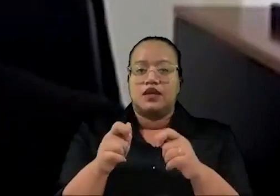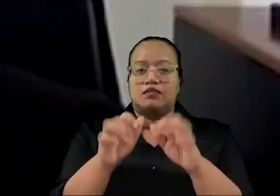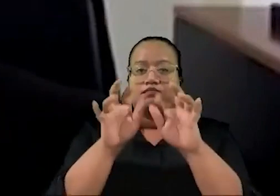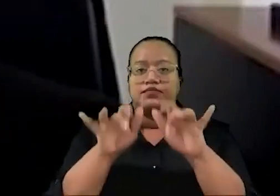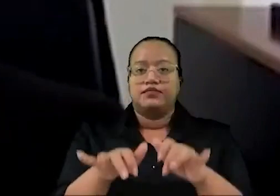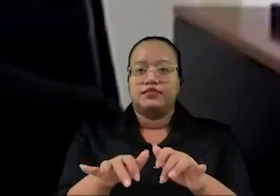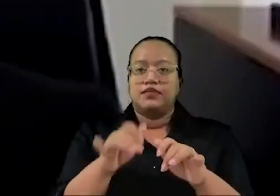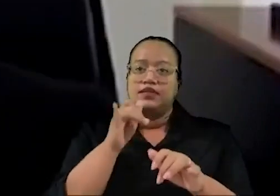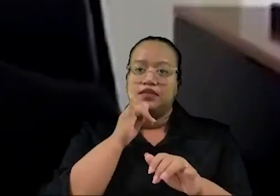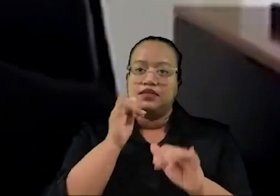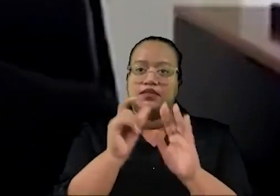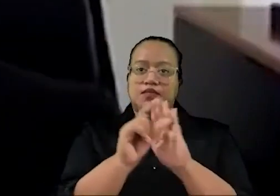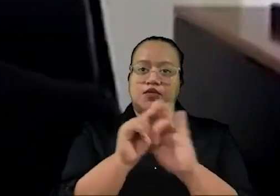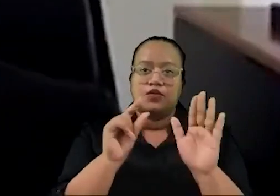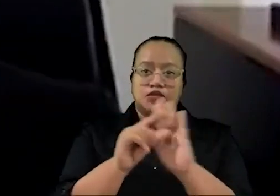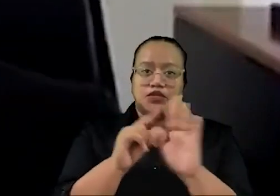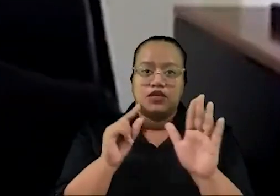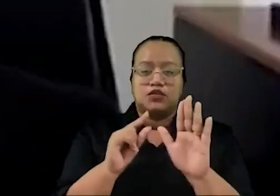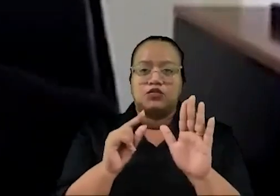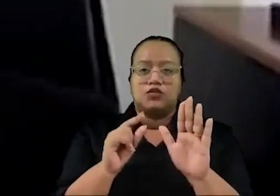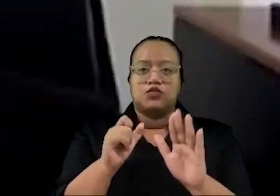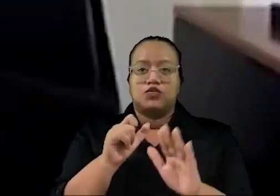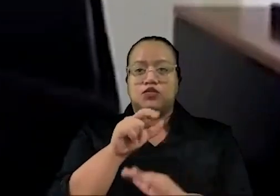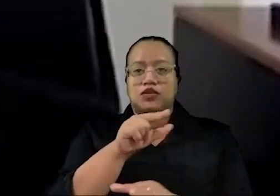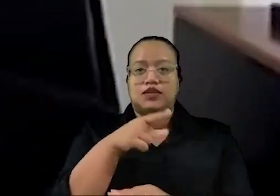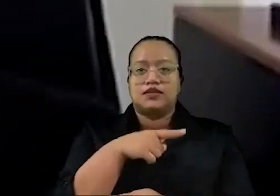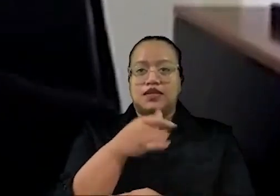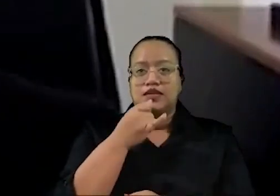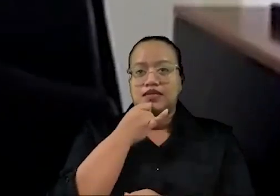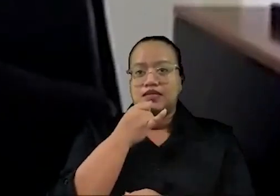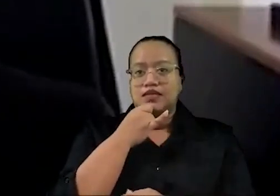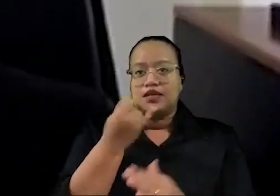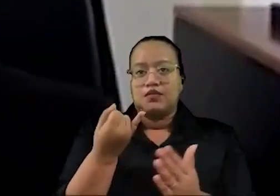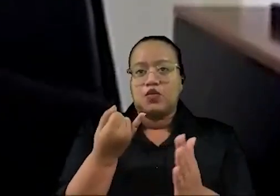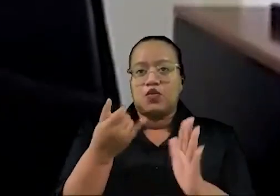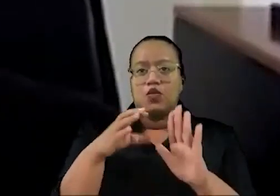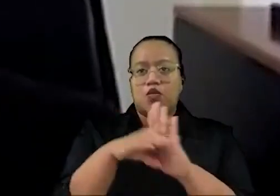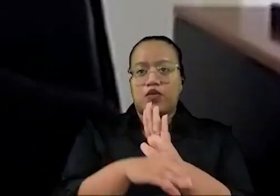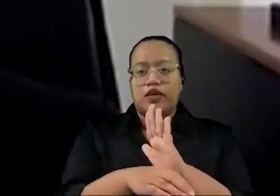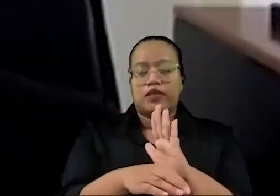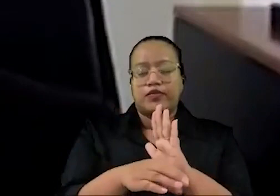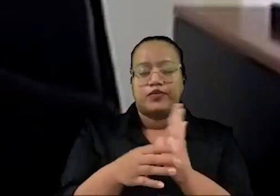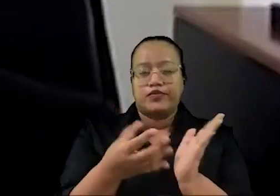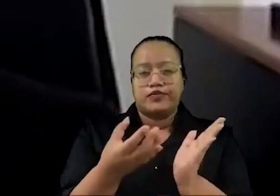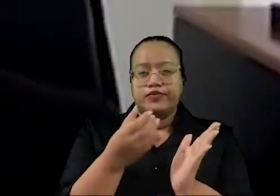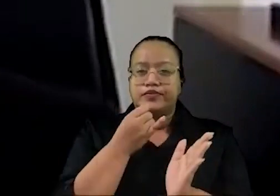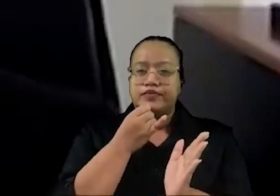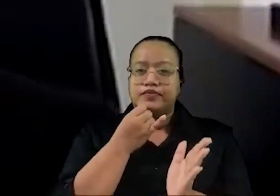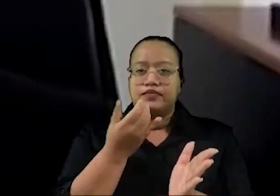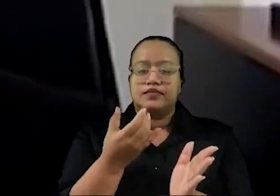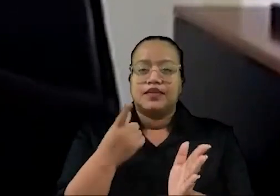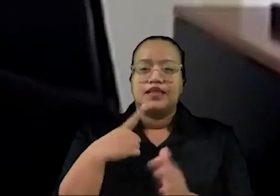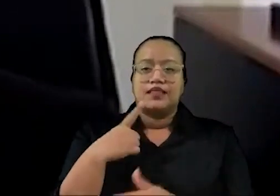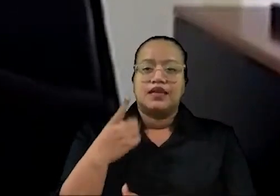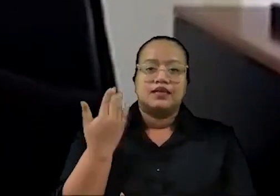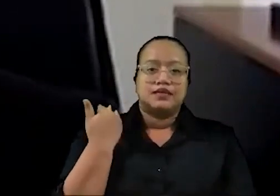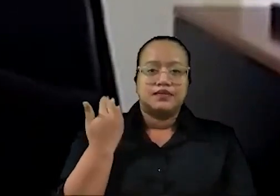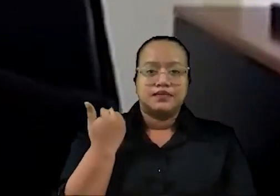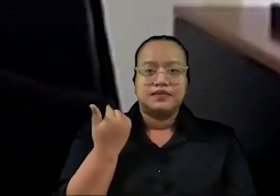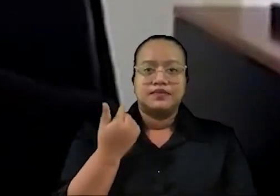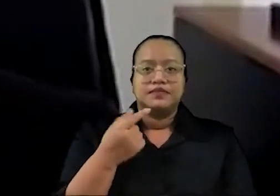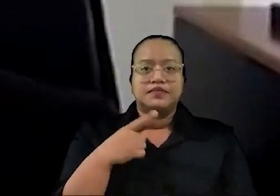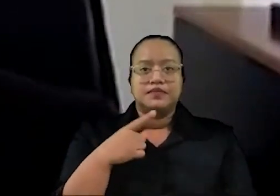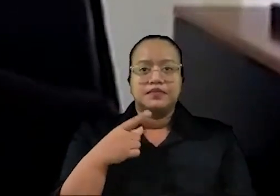a parte... vou dar um exemplo concreto. Nós tivemos agora recentemente aquele acordo com